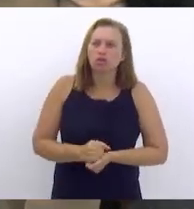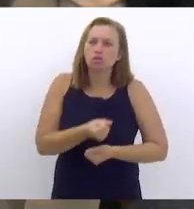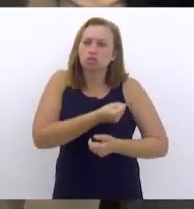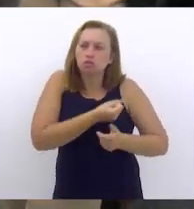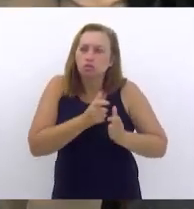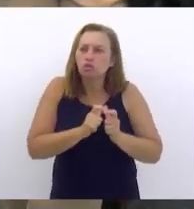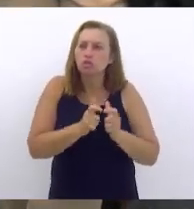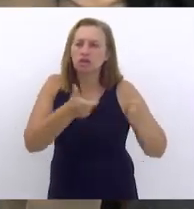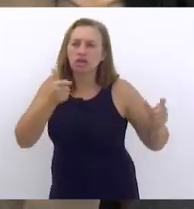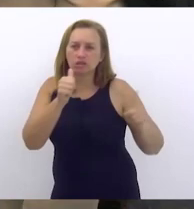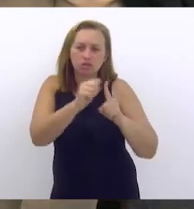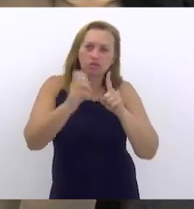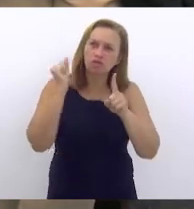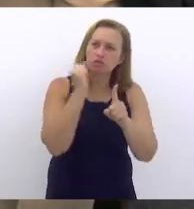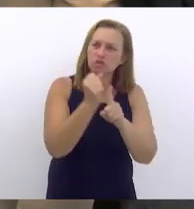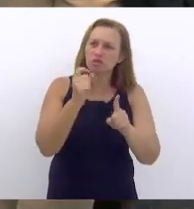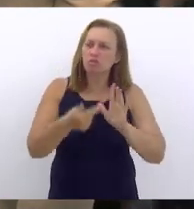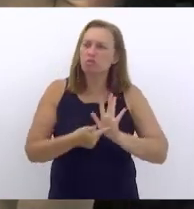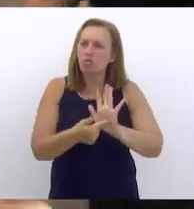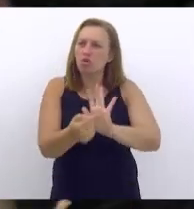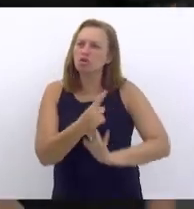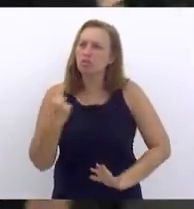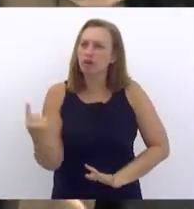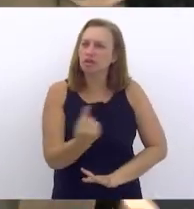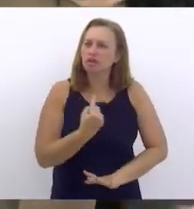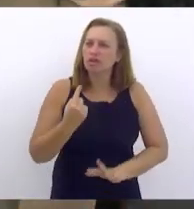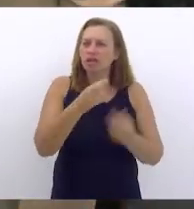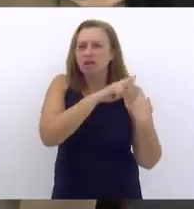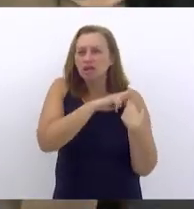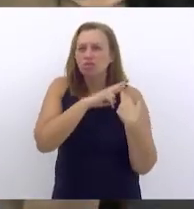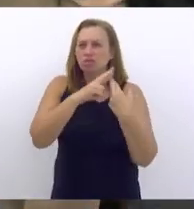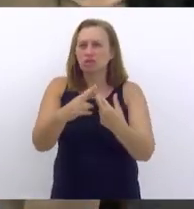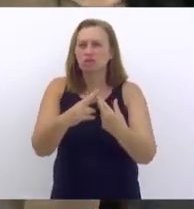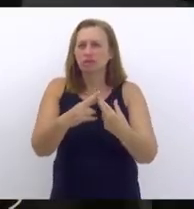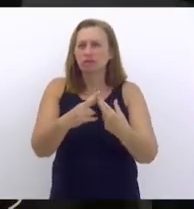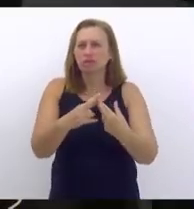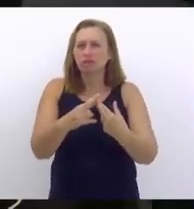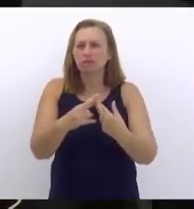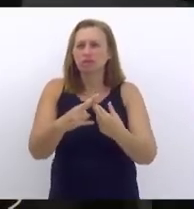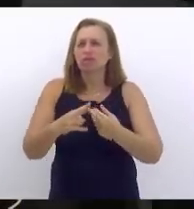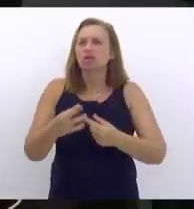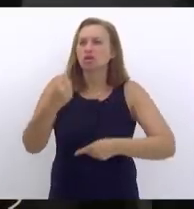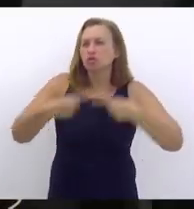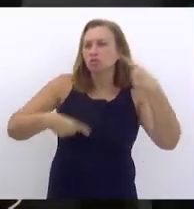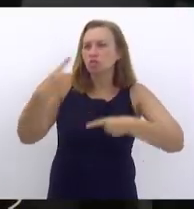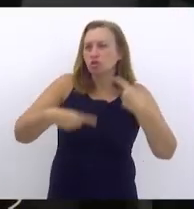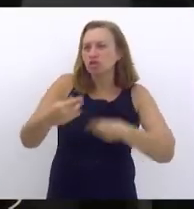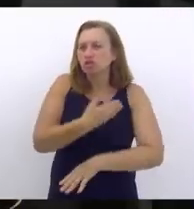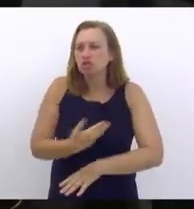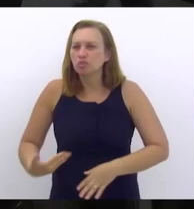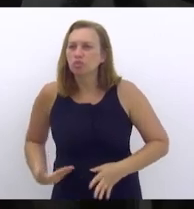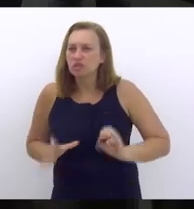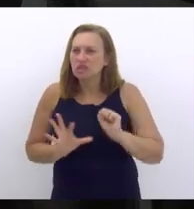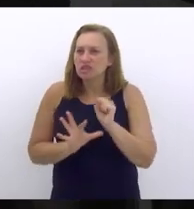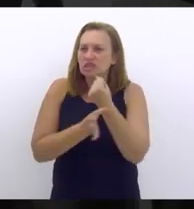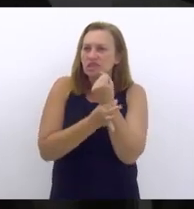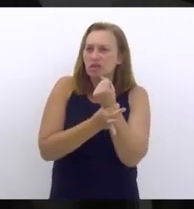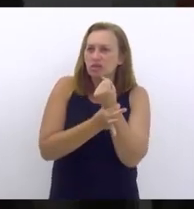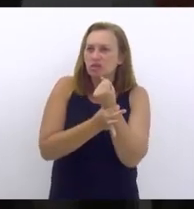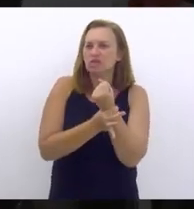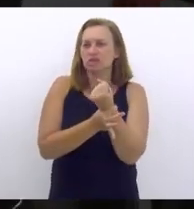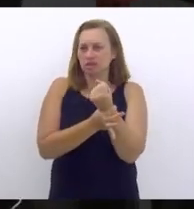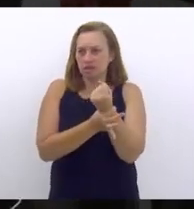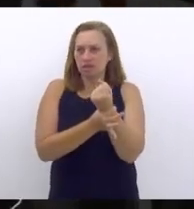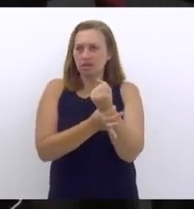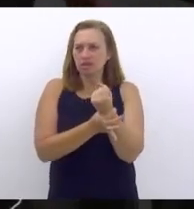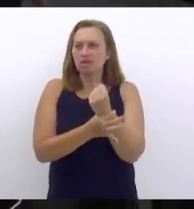feminicídio, traz para nós a responsabilidade de fazer políticas públicas que assegure a